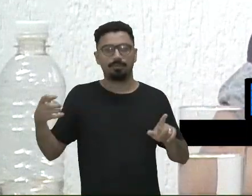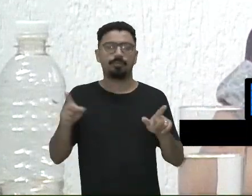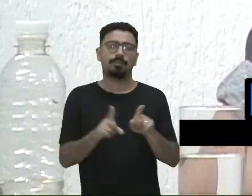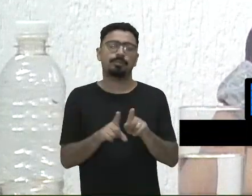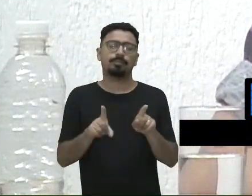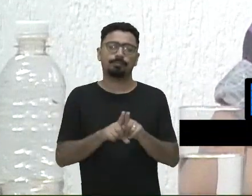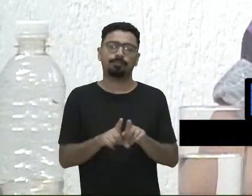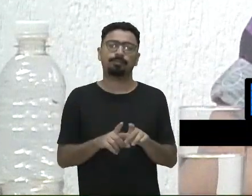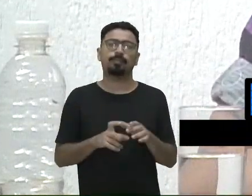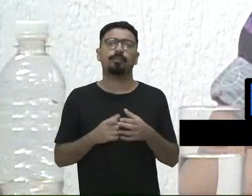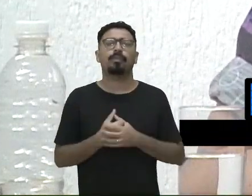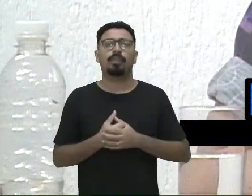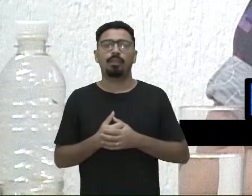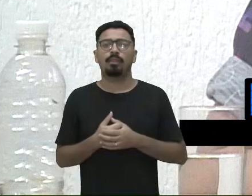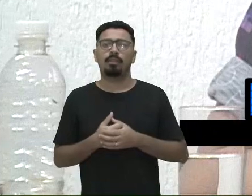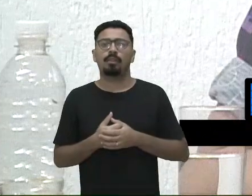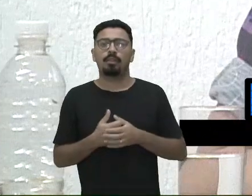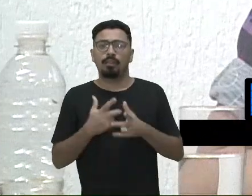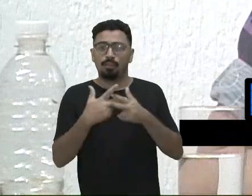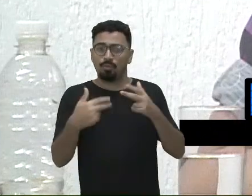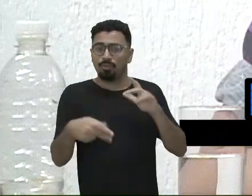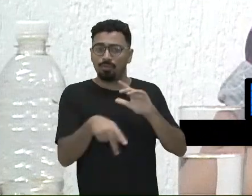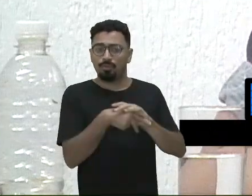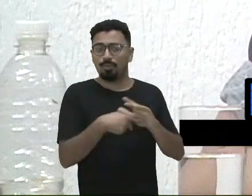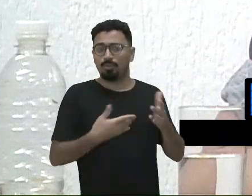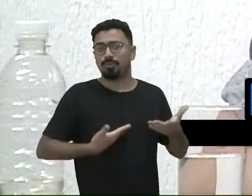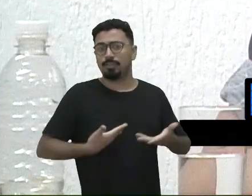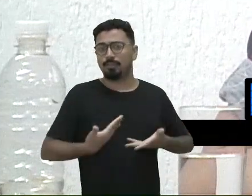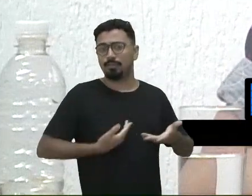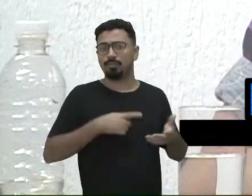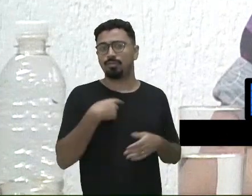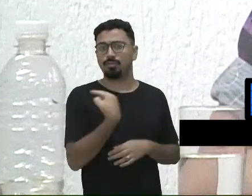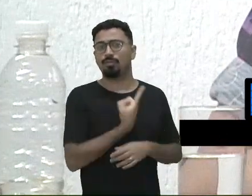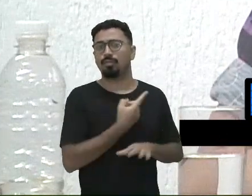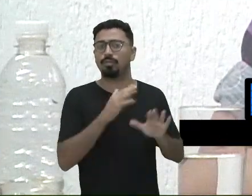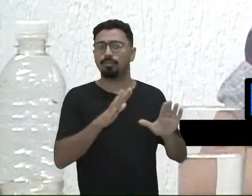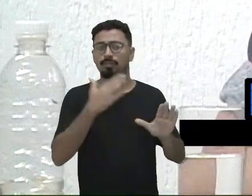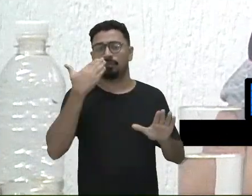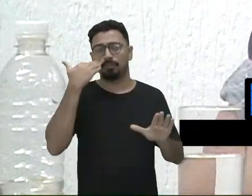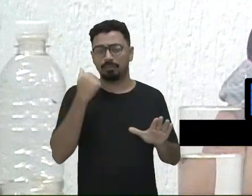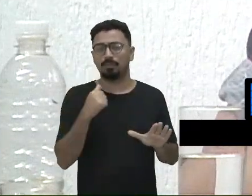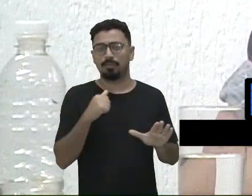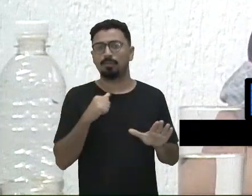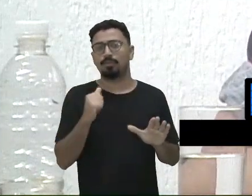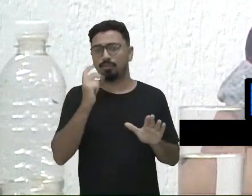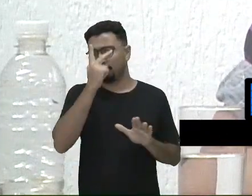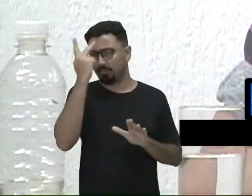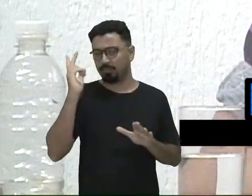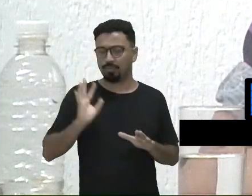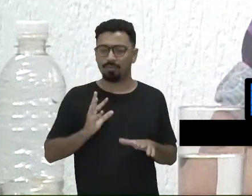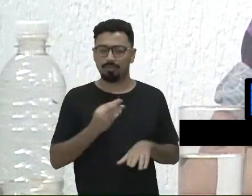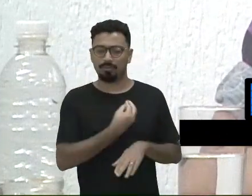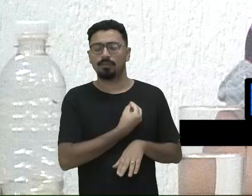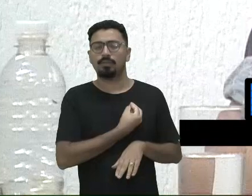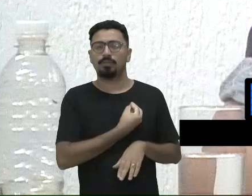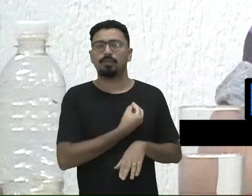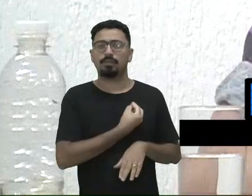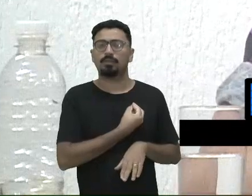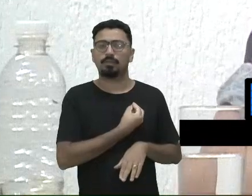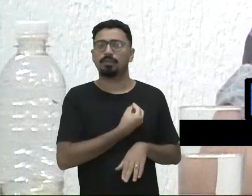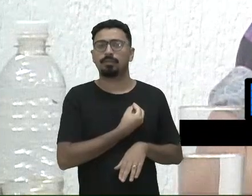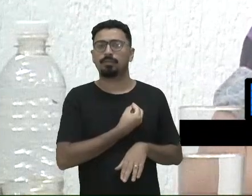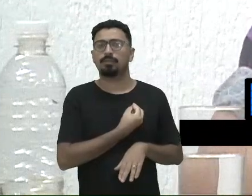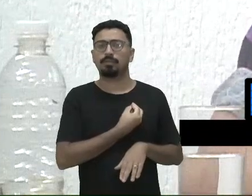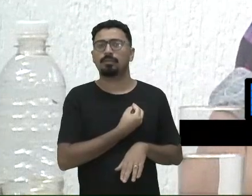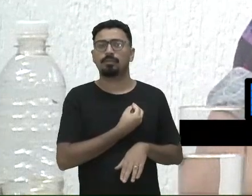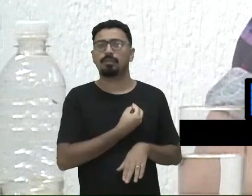LGBTQIAPN+, para aquilo que for pertinente ao nosso serviço, porém nós sabemos também que uma pessoa trans, ela não se encerra